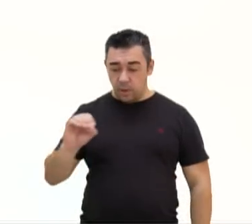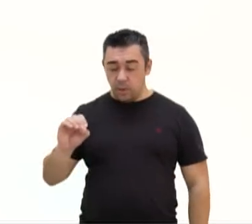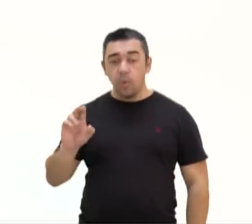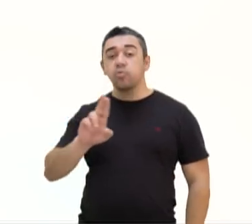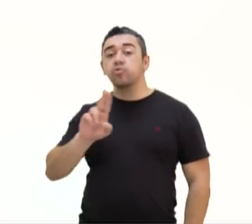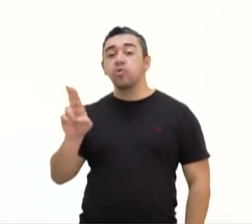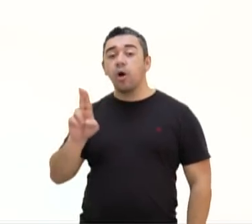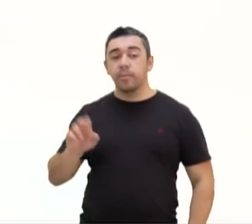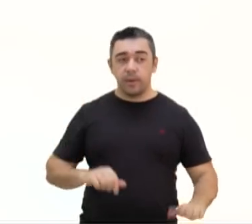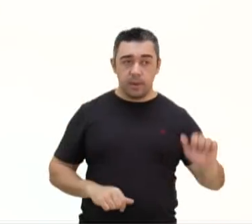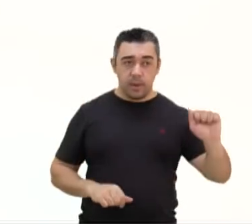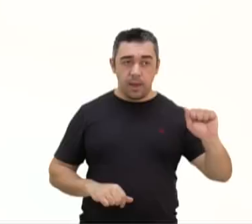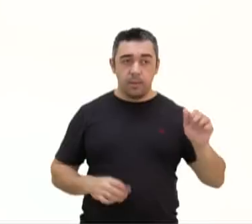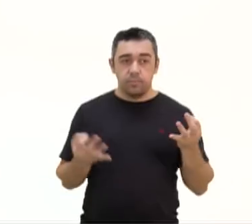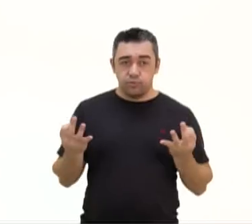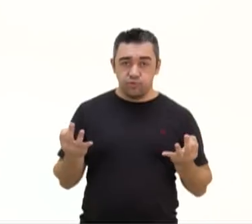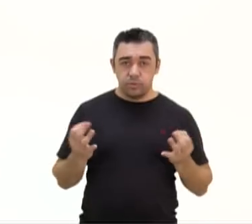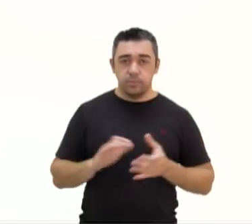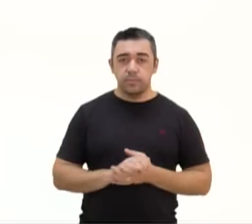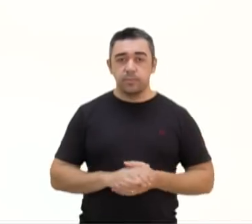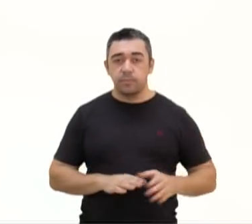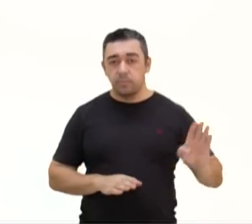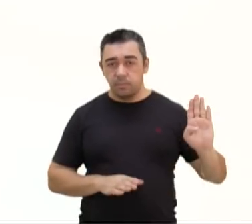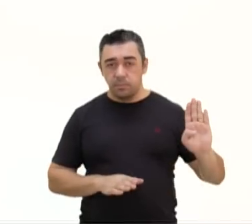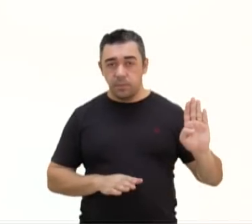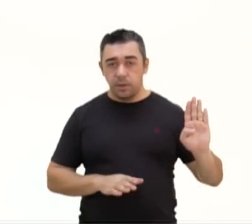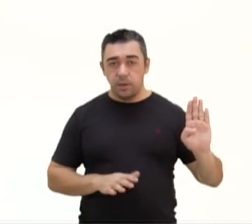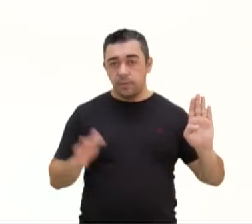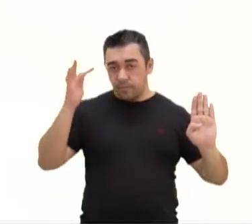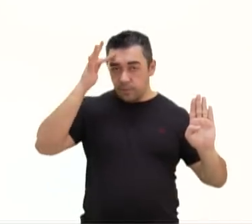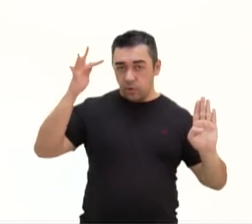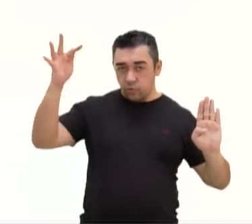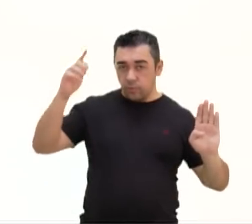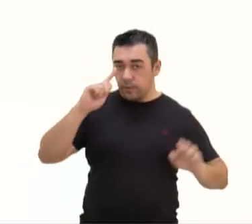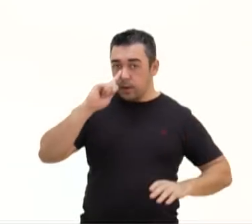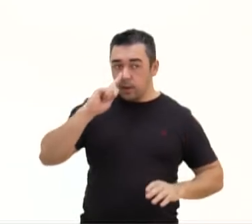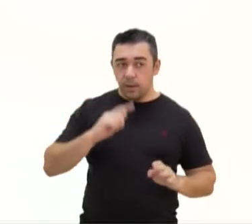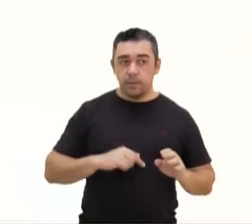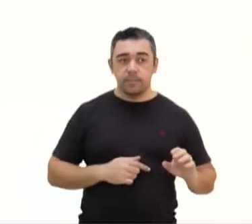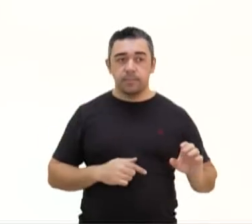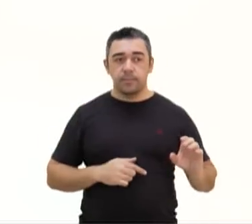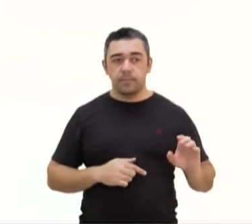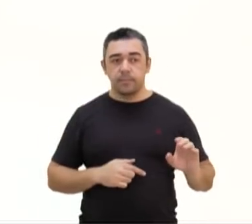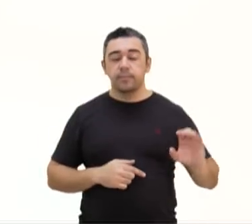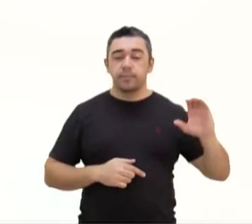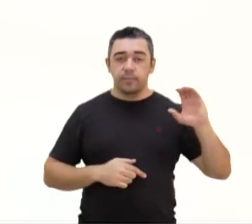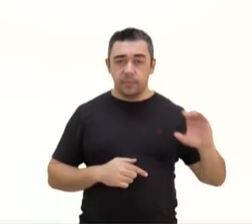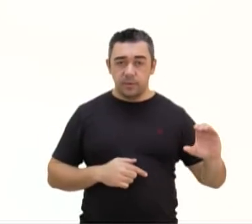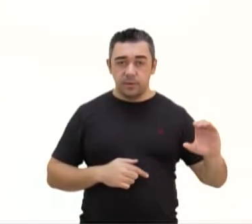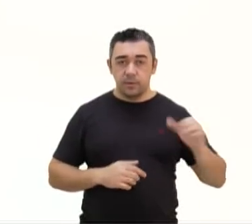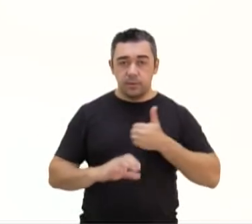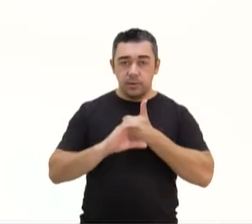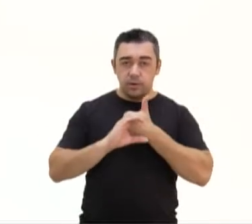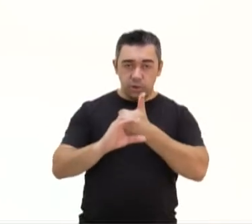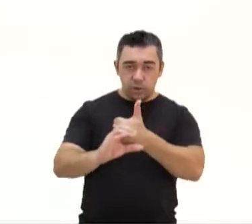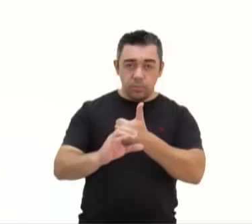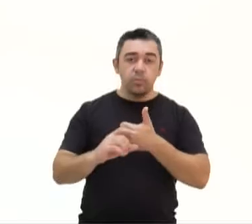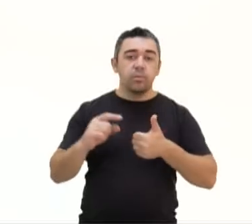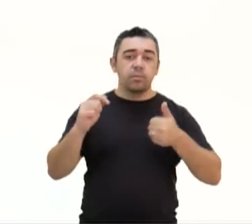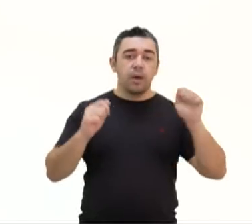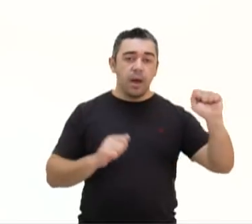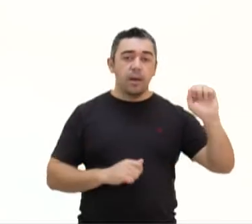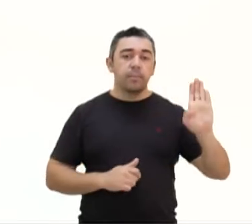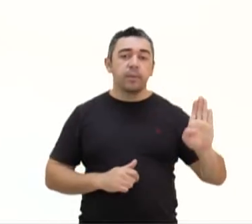de, letra A, budismo, letra C, filosofia grega, letra B, filosofia grega, letra C,